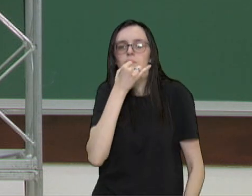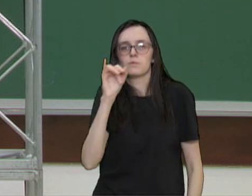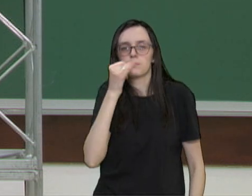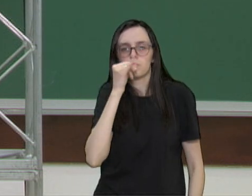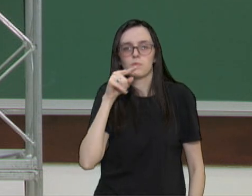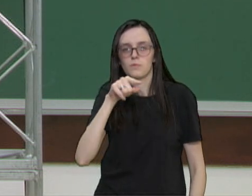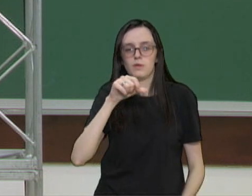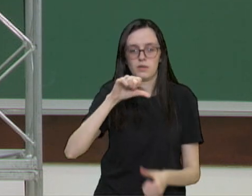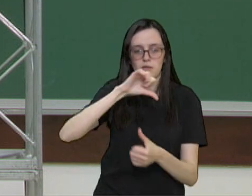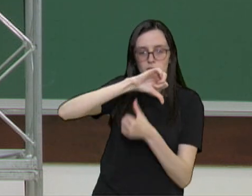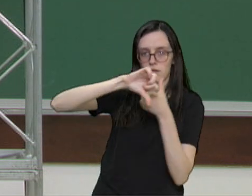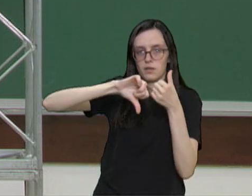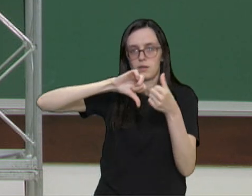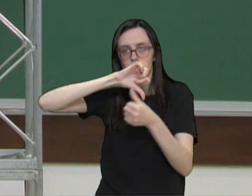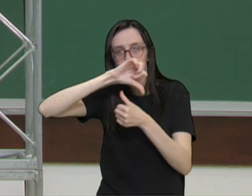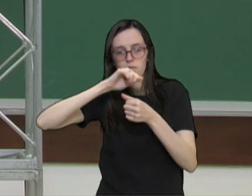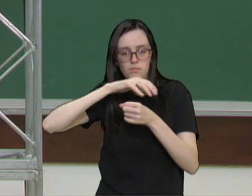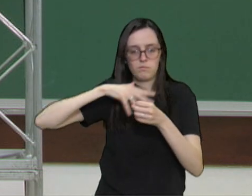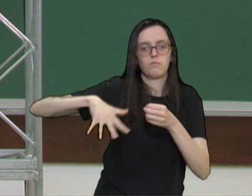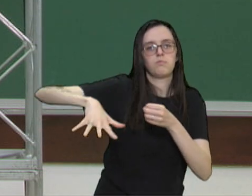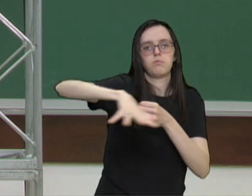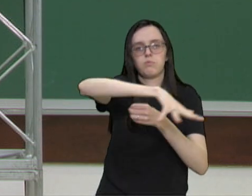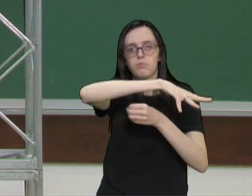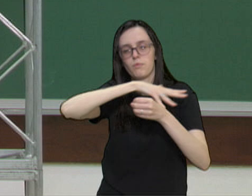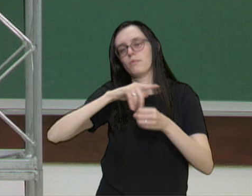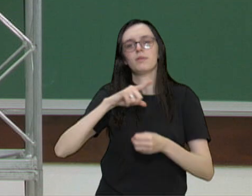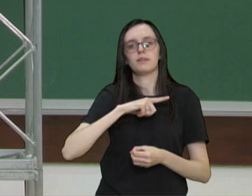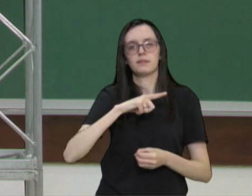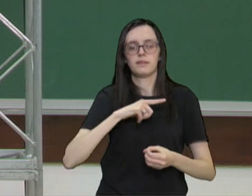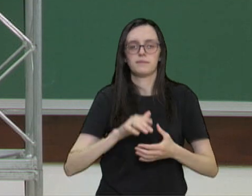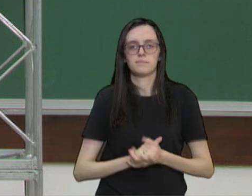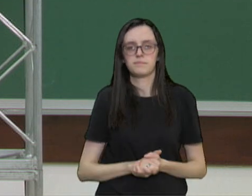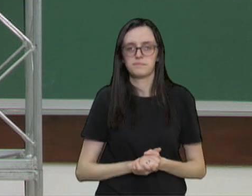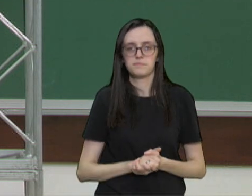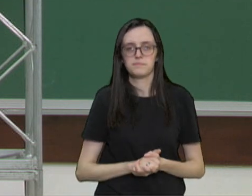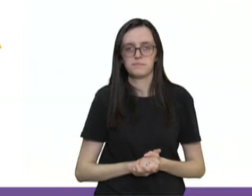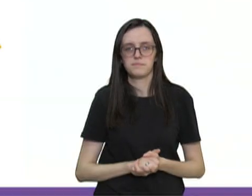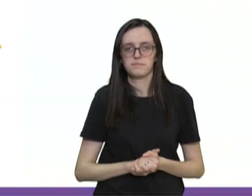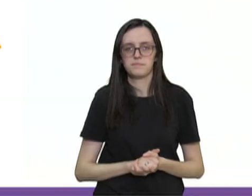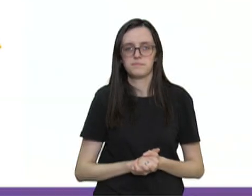distorcem os seus arredores eletricamente.